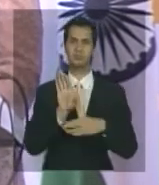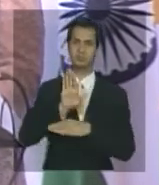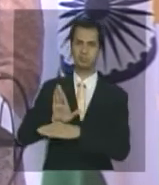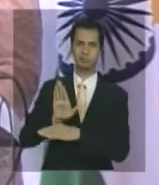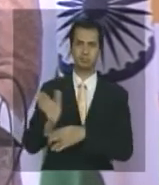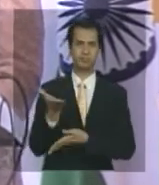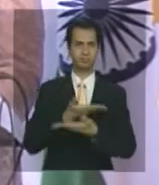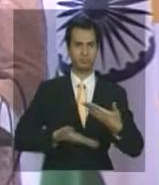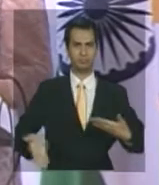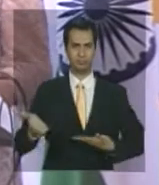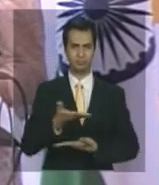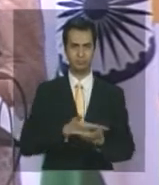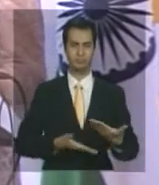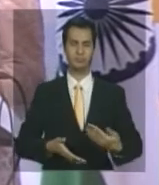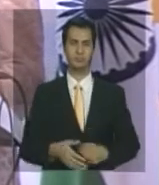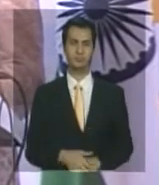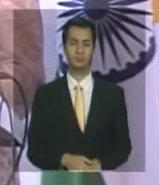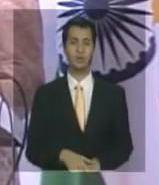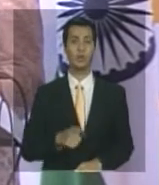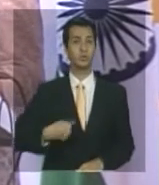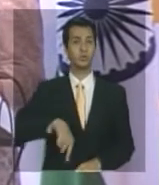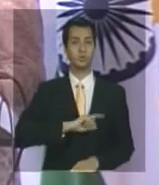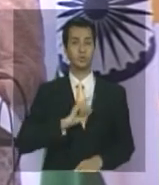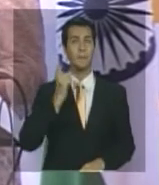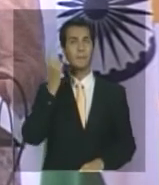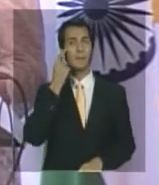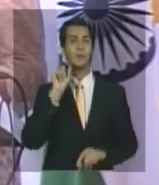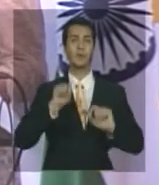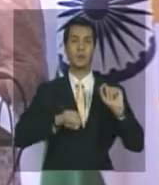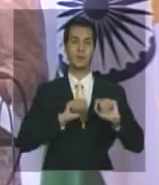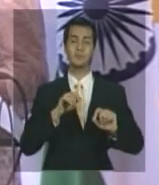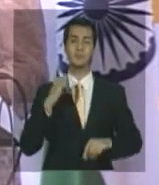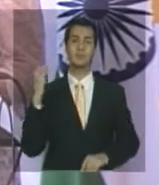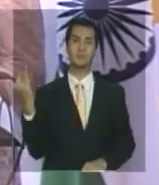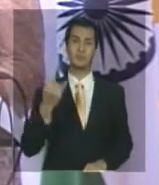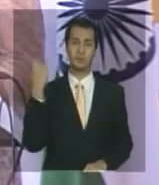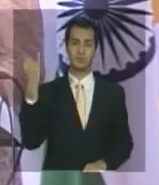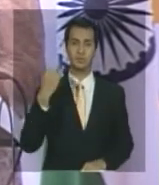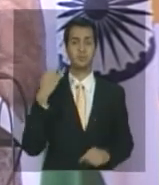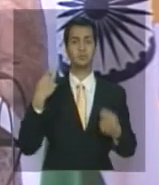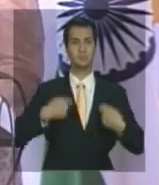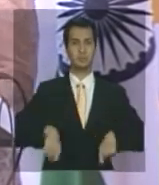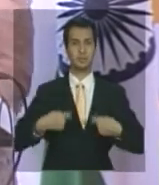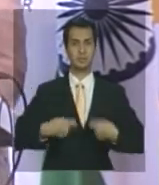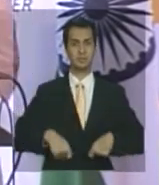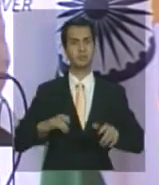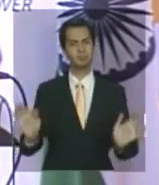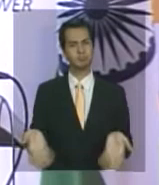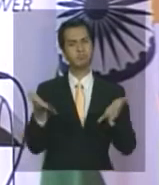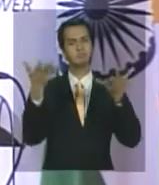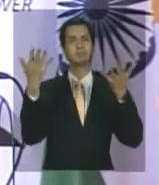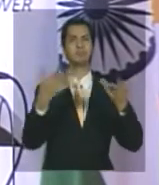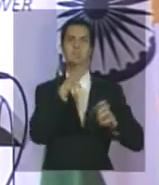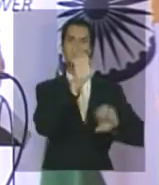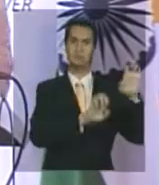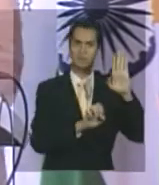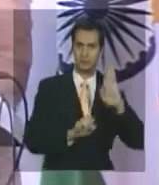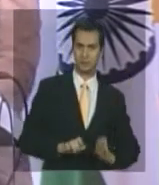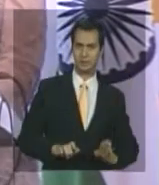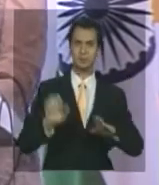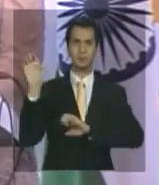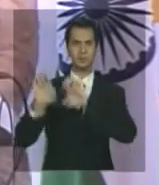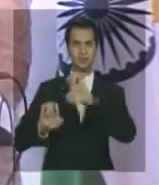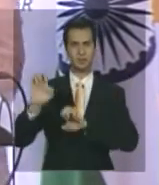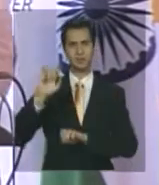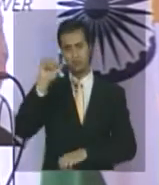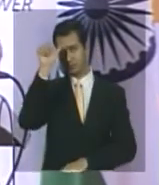Nós consideramos que é fundamental estimular a associação entre empresas indianas e